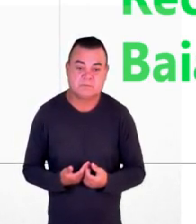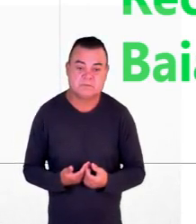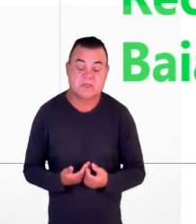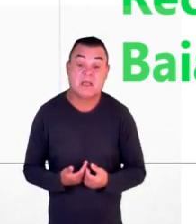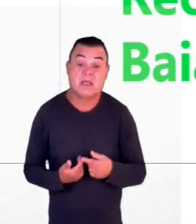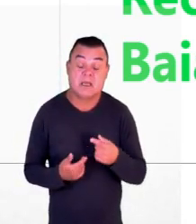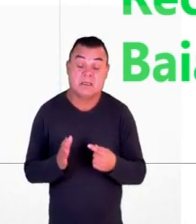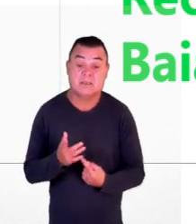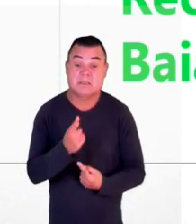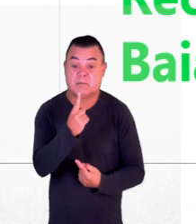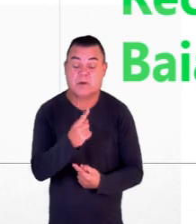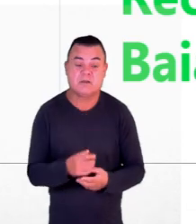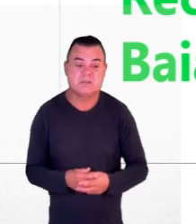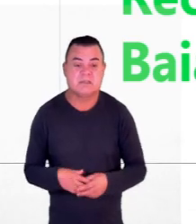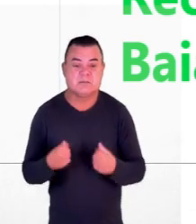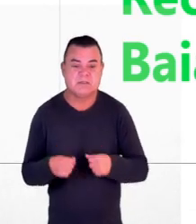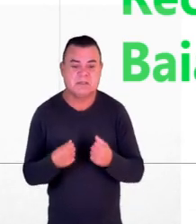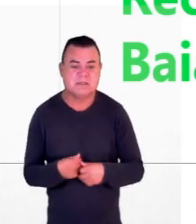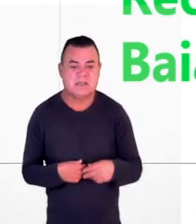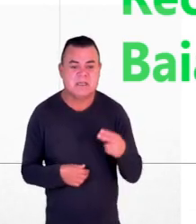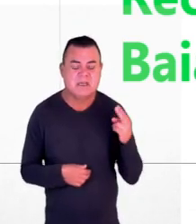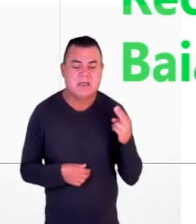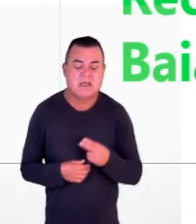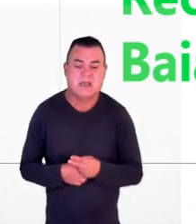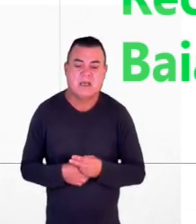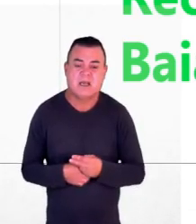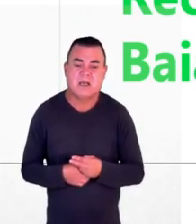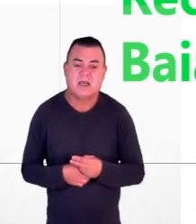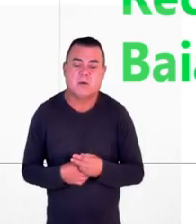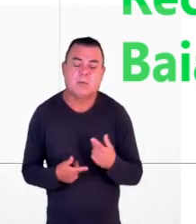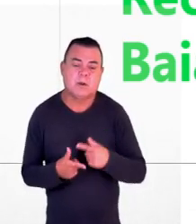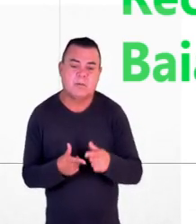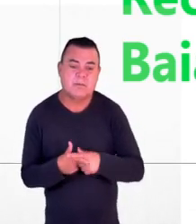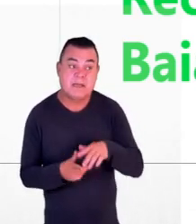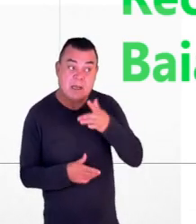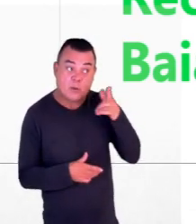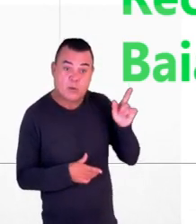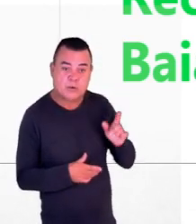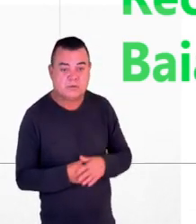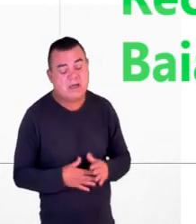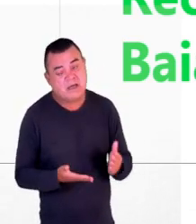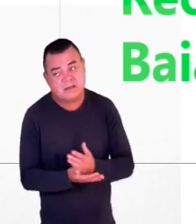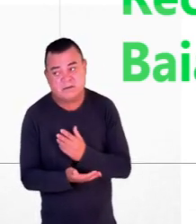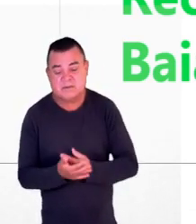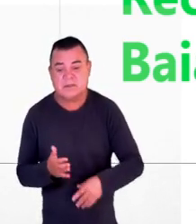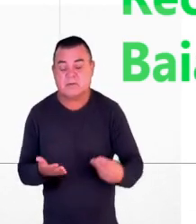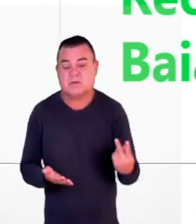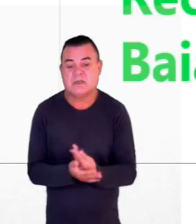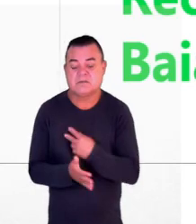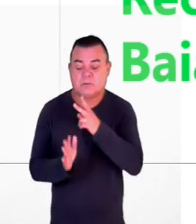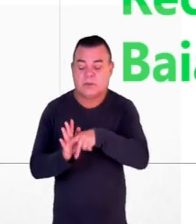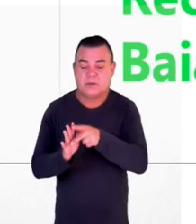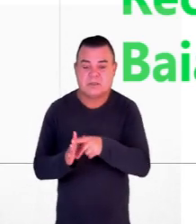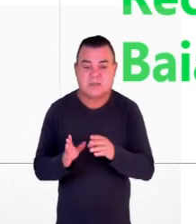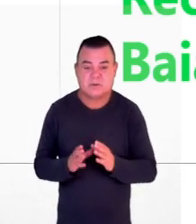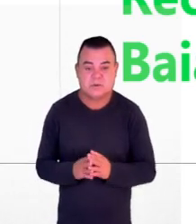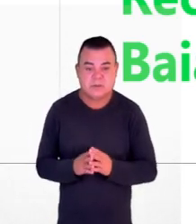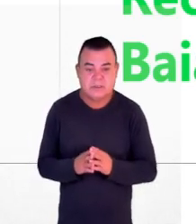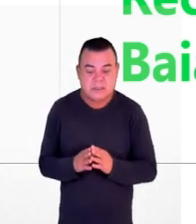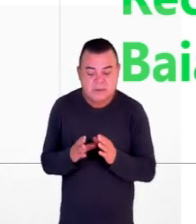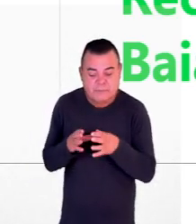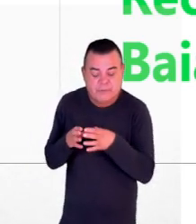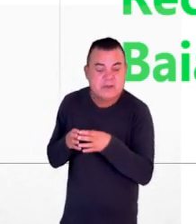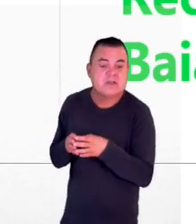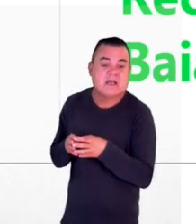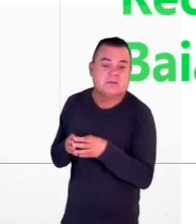necessidade emergencial da comunidade era outra então isso que é interessante do projeto não é um projeto fechado né e por isso é muito importante esse contato